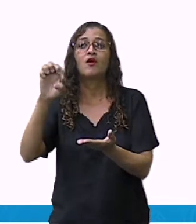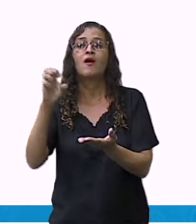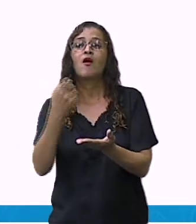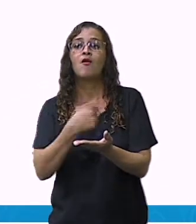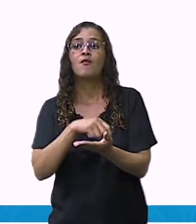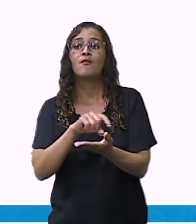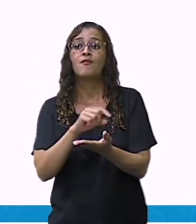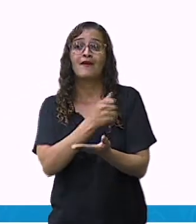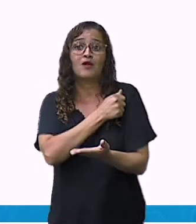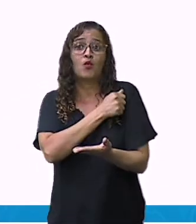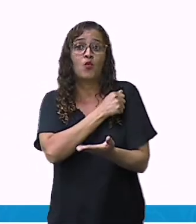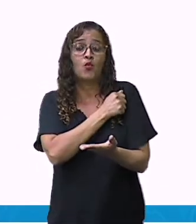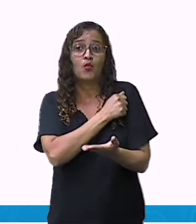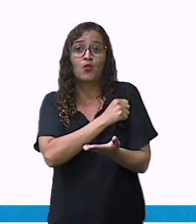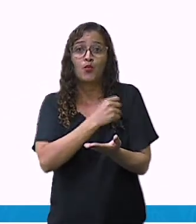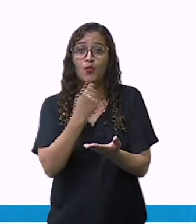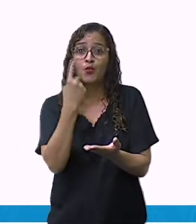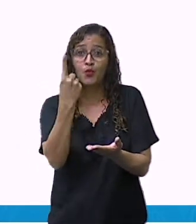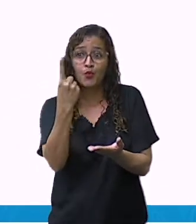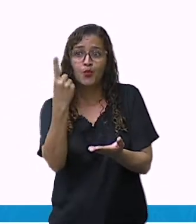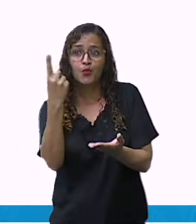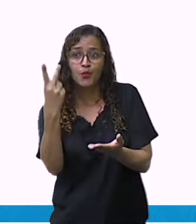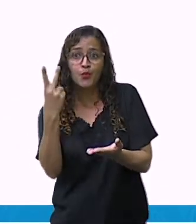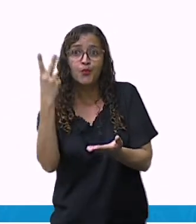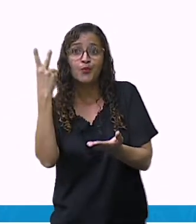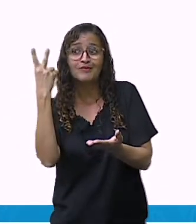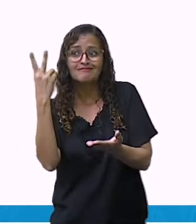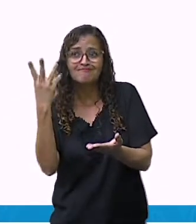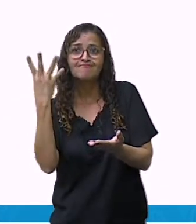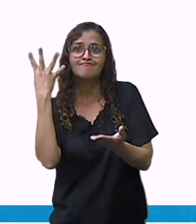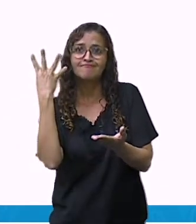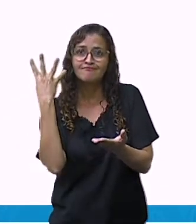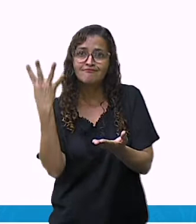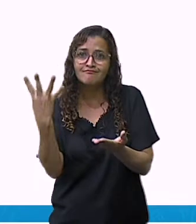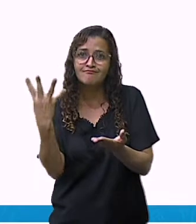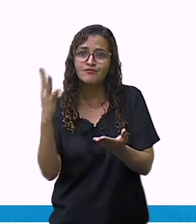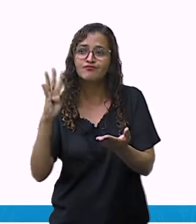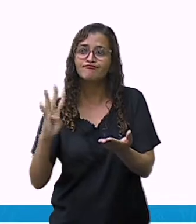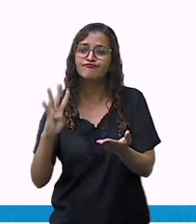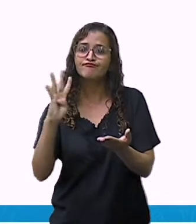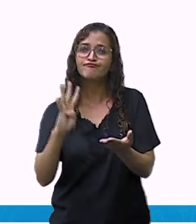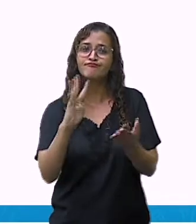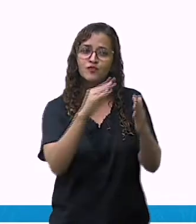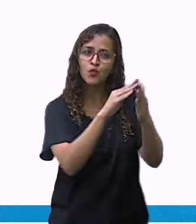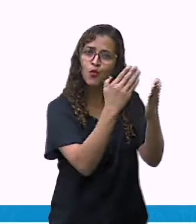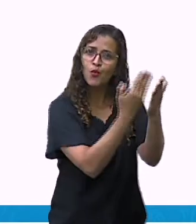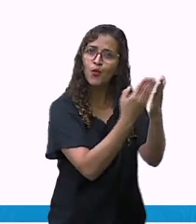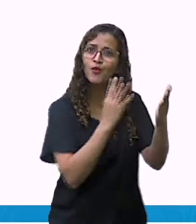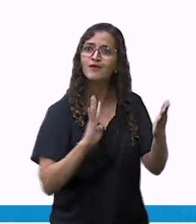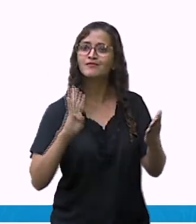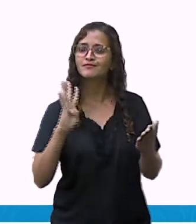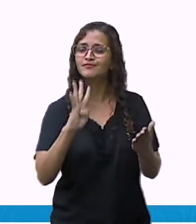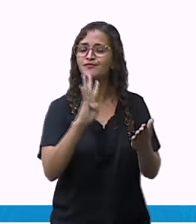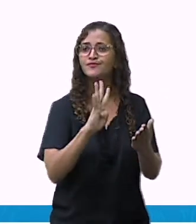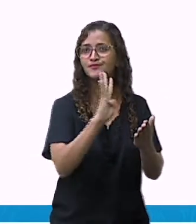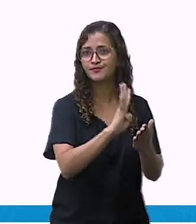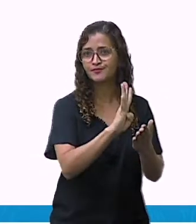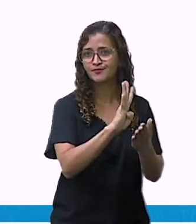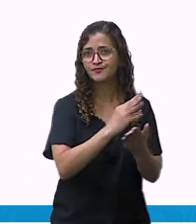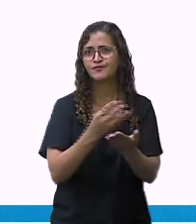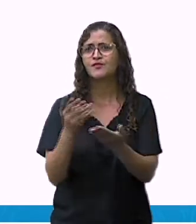estudantes. Então, esse é o plural da palavra. Sinônimo. O que quer dizer a